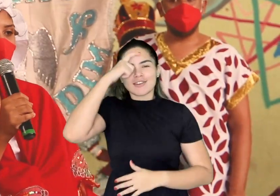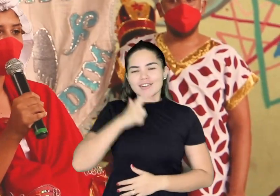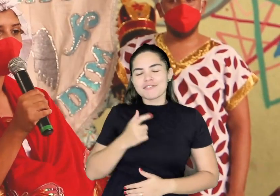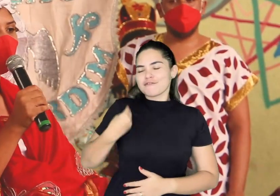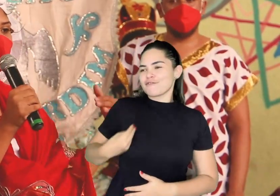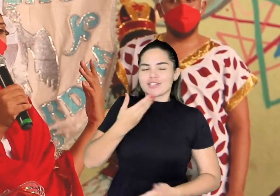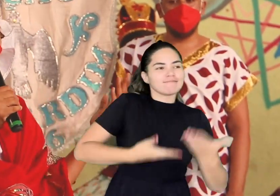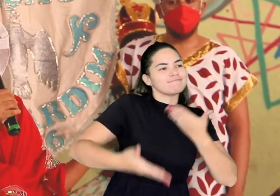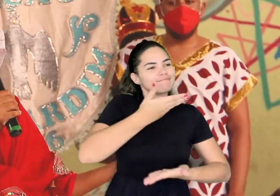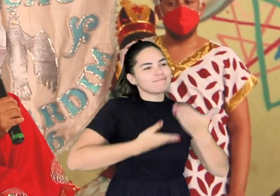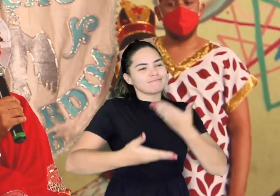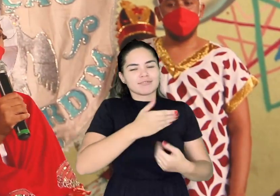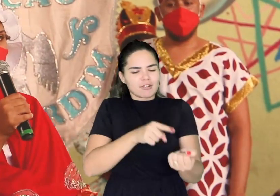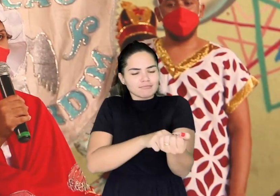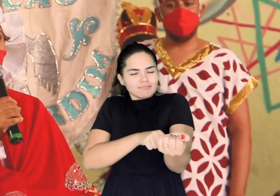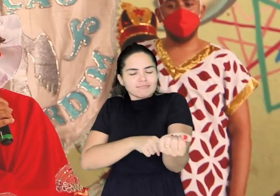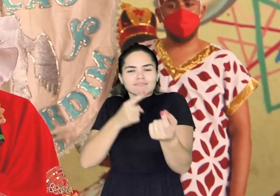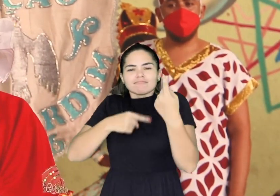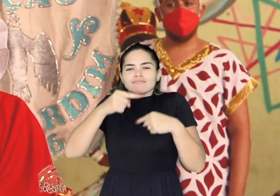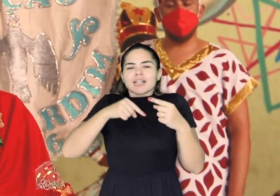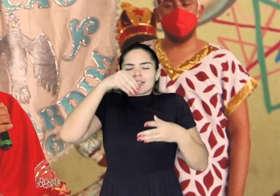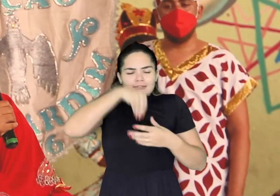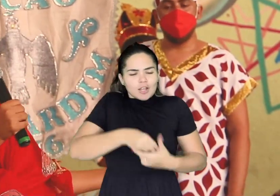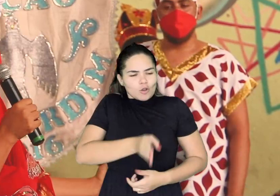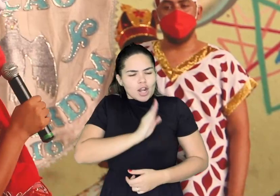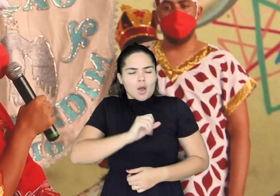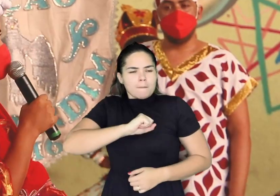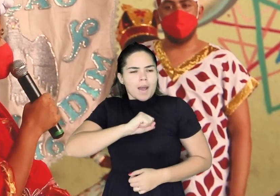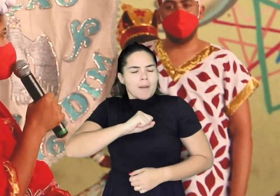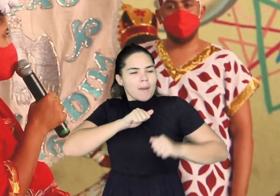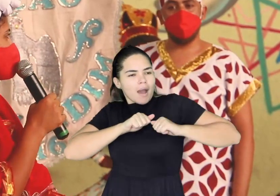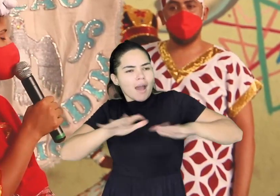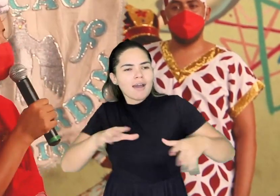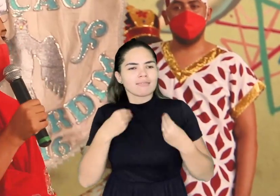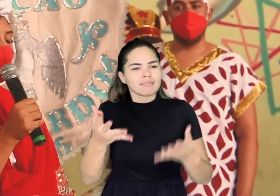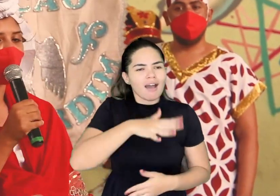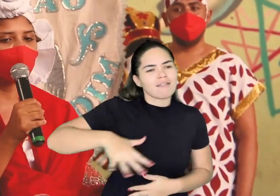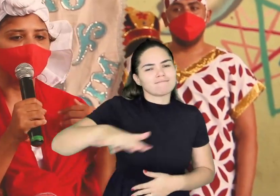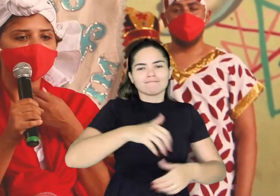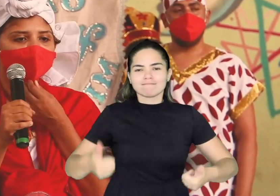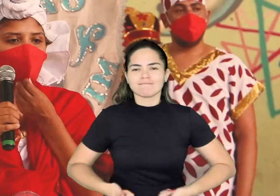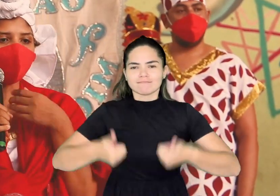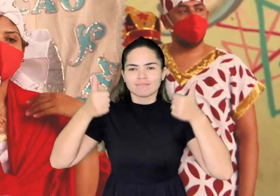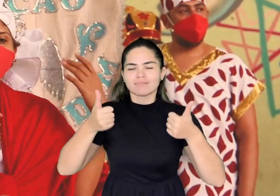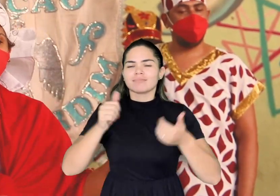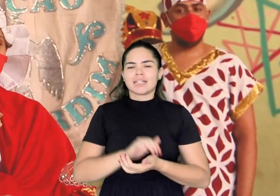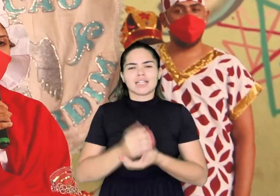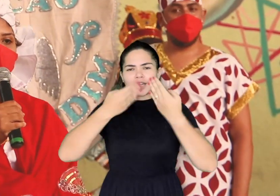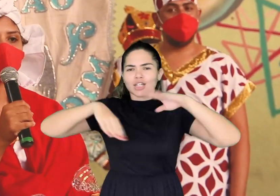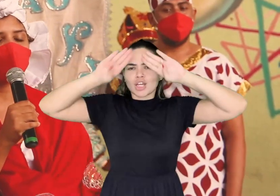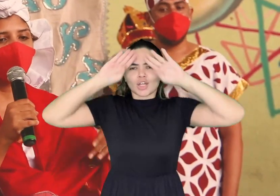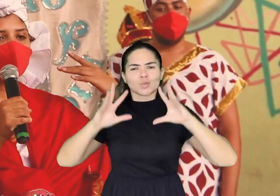celebrar as nossas vidas, comemorar o sangue que pulsa no nosso coração. E é isso, chegamos nesses 5 anos com a força de todos